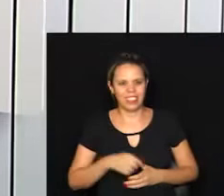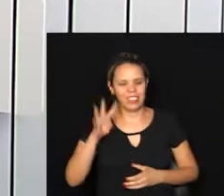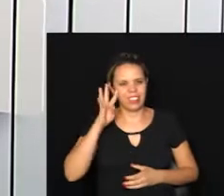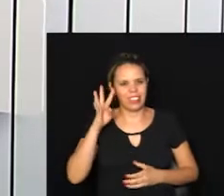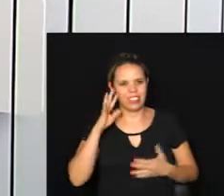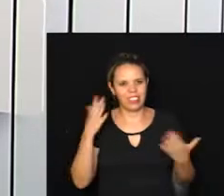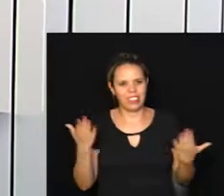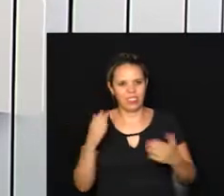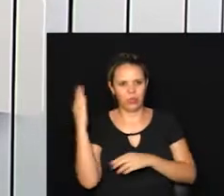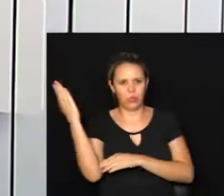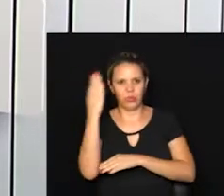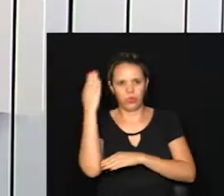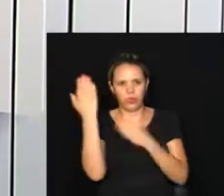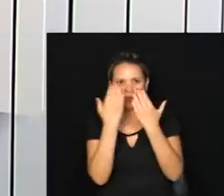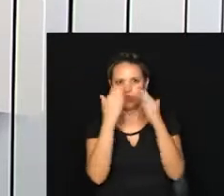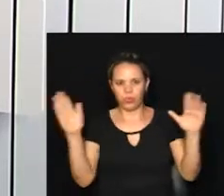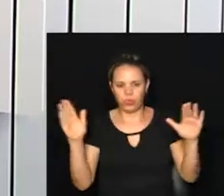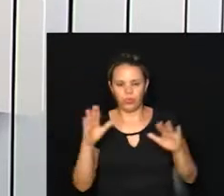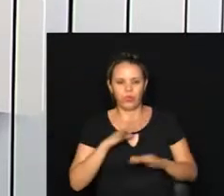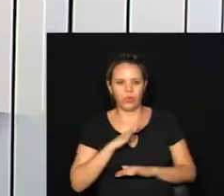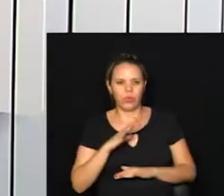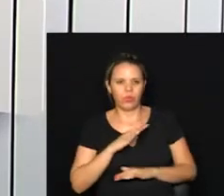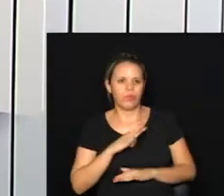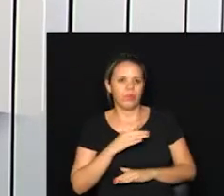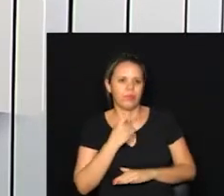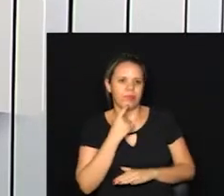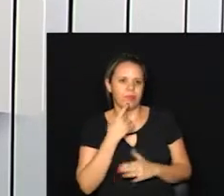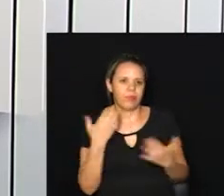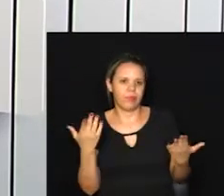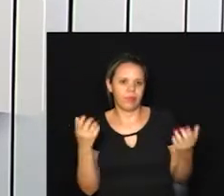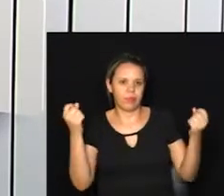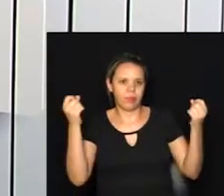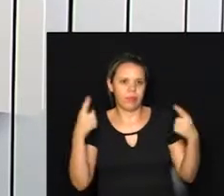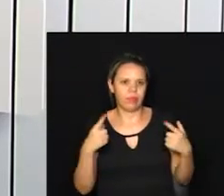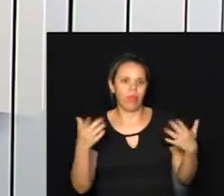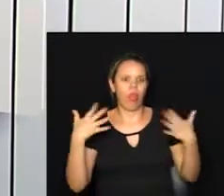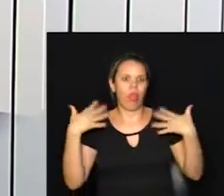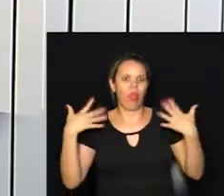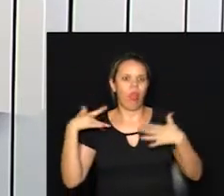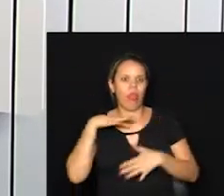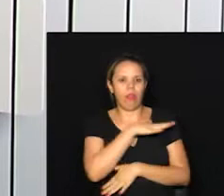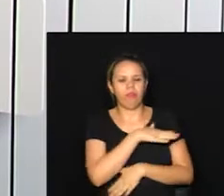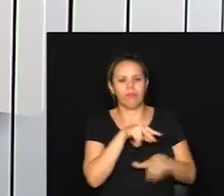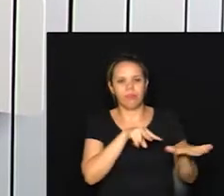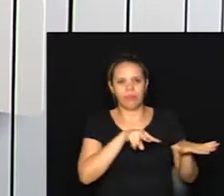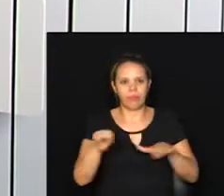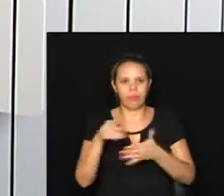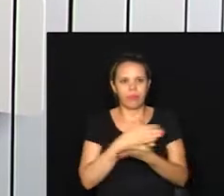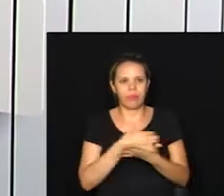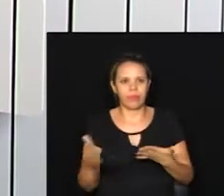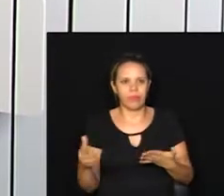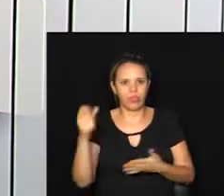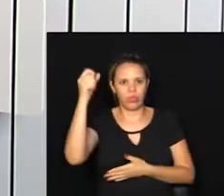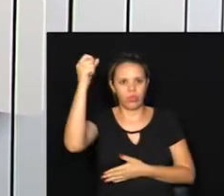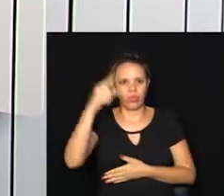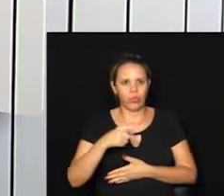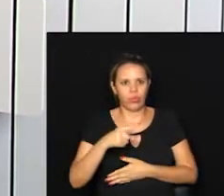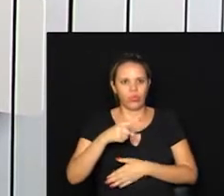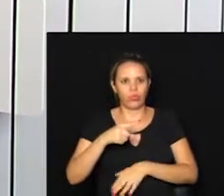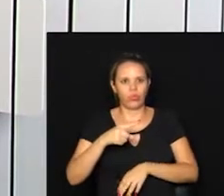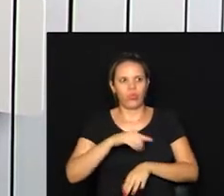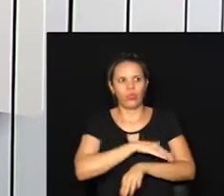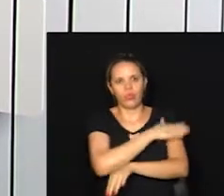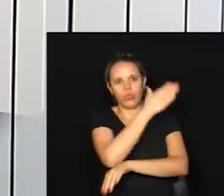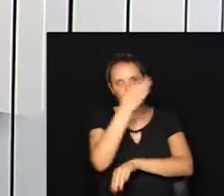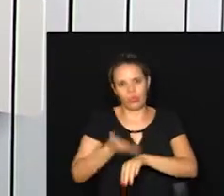Quarta-feira de tempo aberto na cidade de Campinas e muito calor. Essa semana começa com o sol durante todo